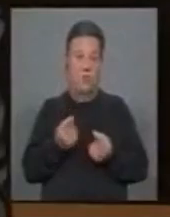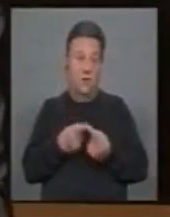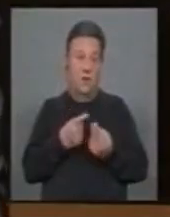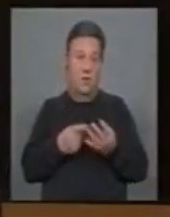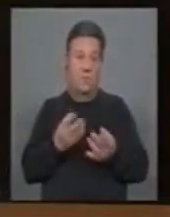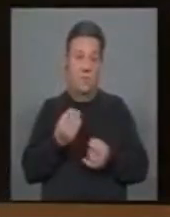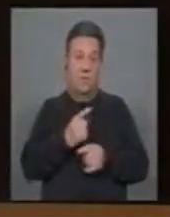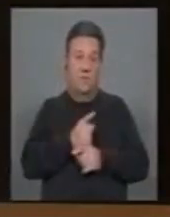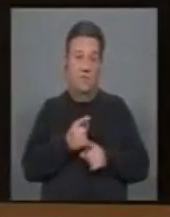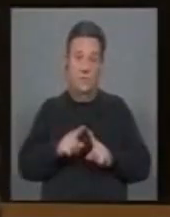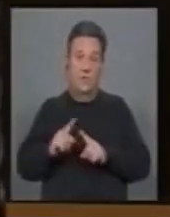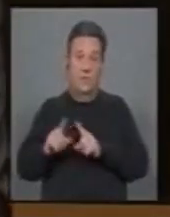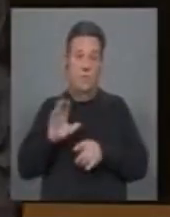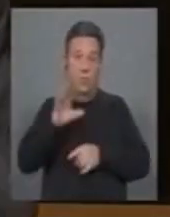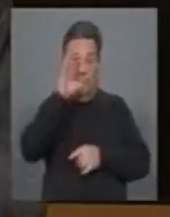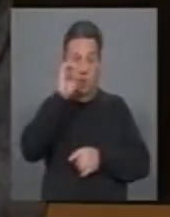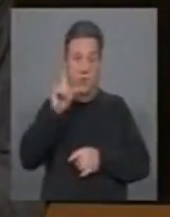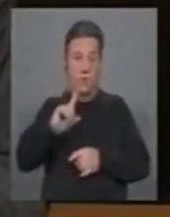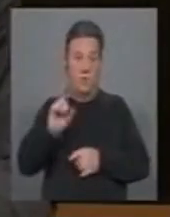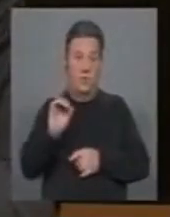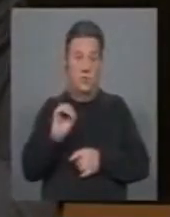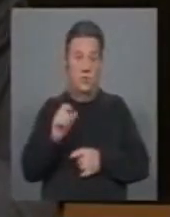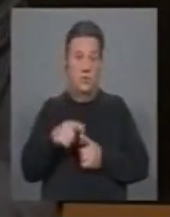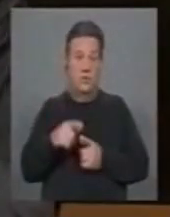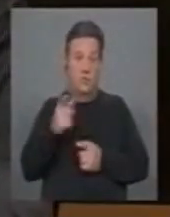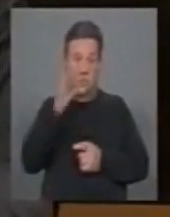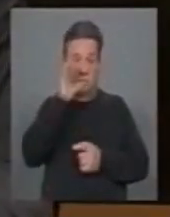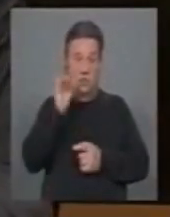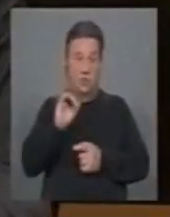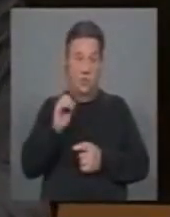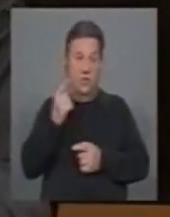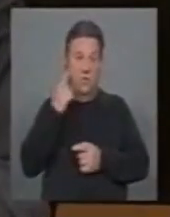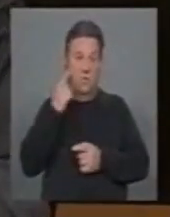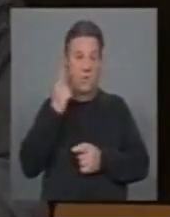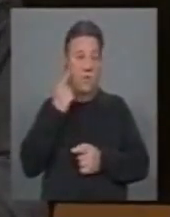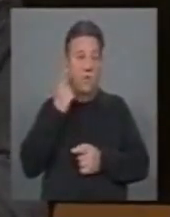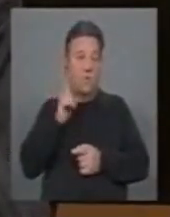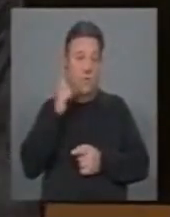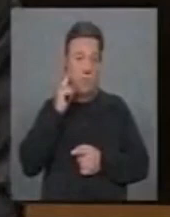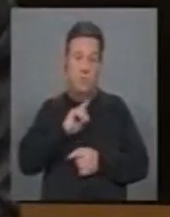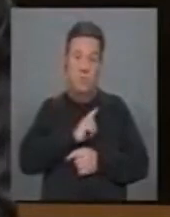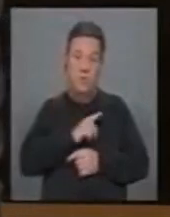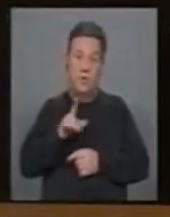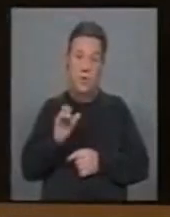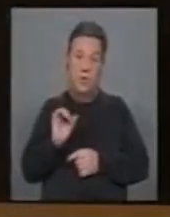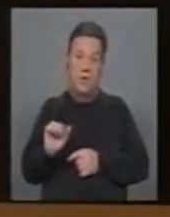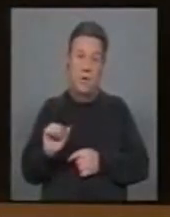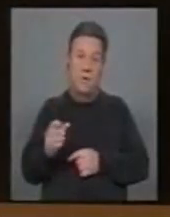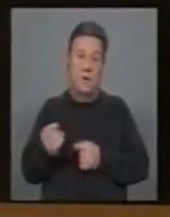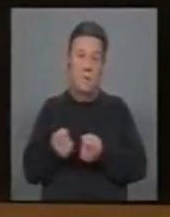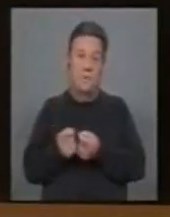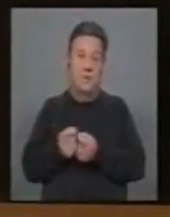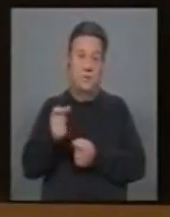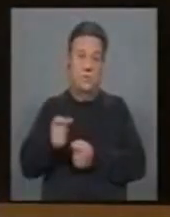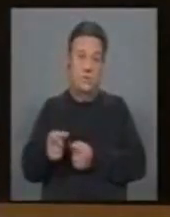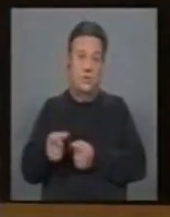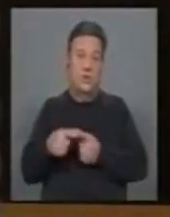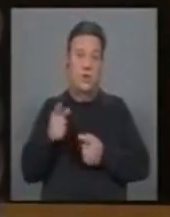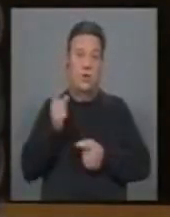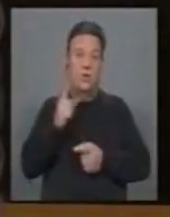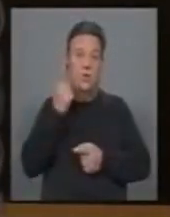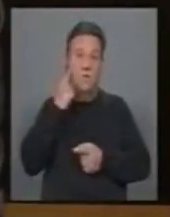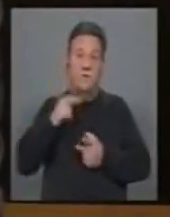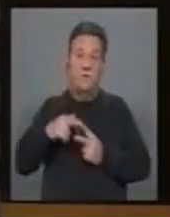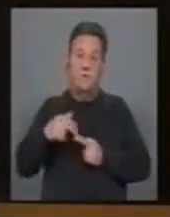velocidades vai ser a muitas velocidades o governo também novo governo o poder local eo poder local é que ele está mais próximo das pessoas e não